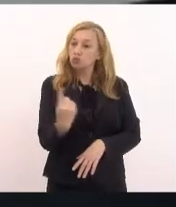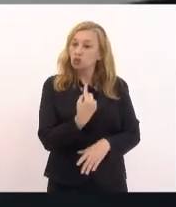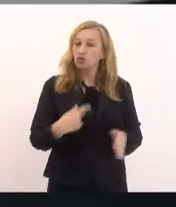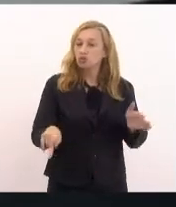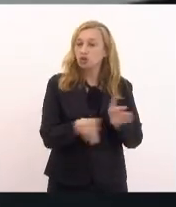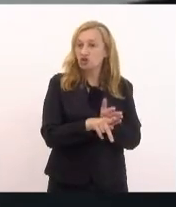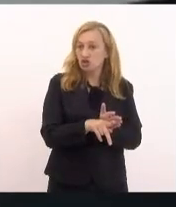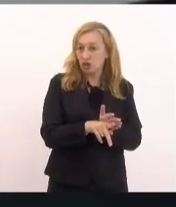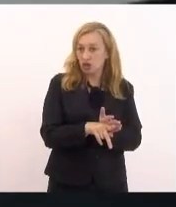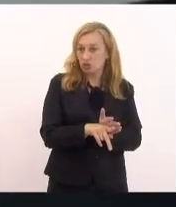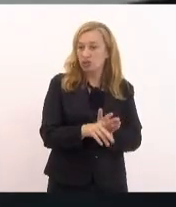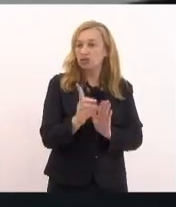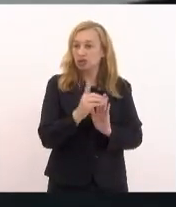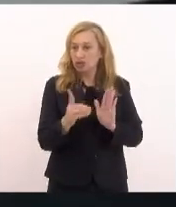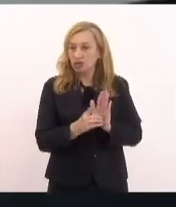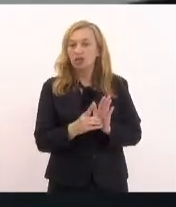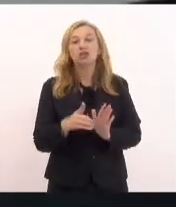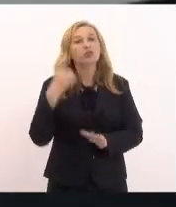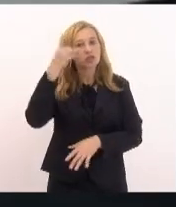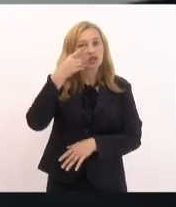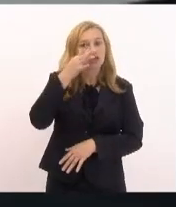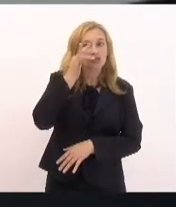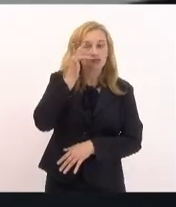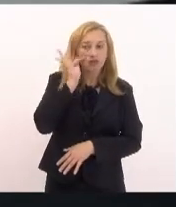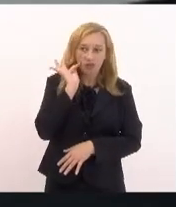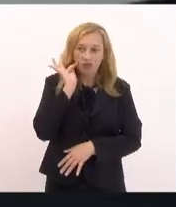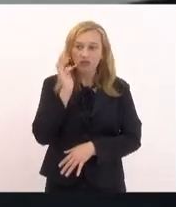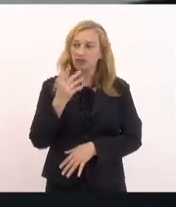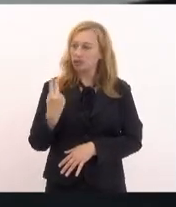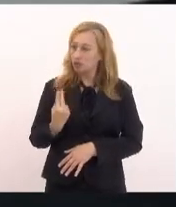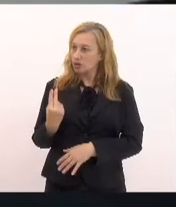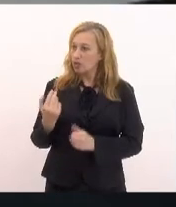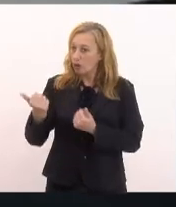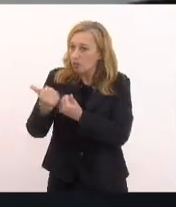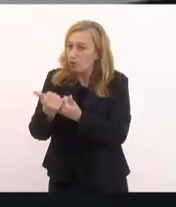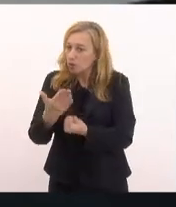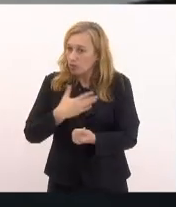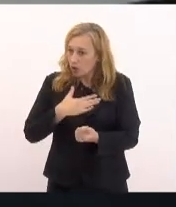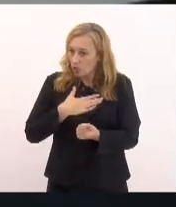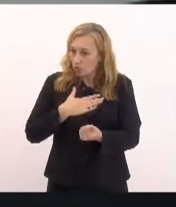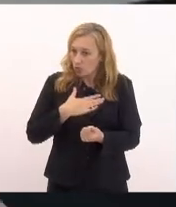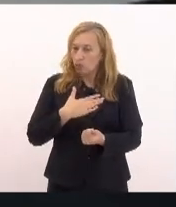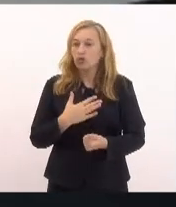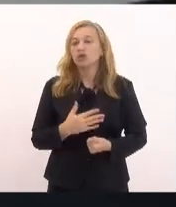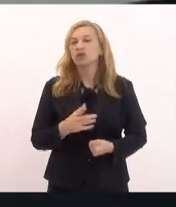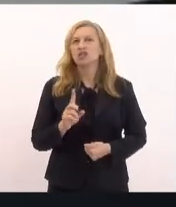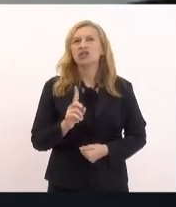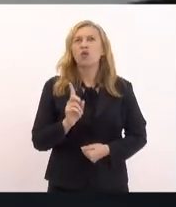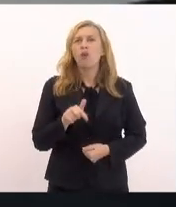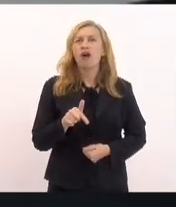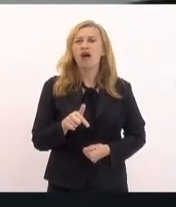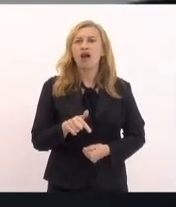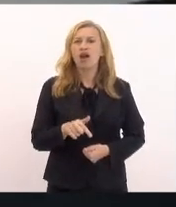decreto legislativo, deputado Flávio Serafini, que tem a minha coautoria, né, não é inclusive